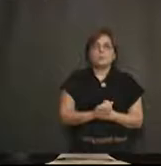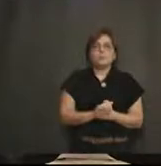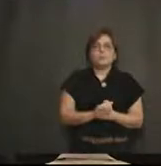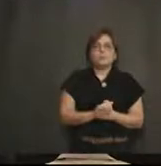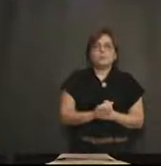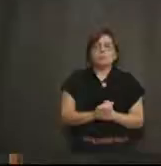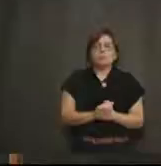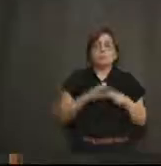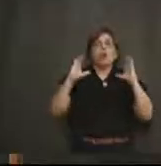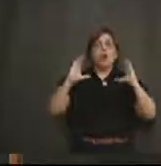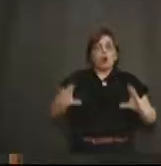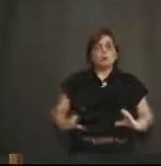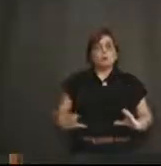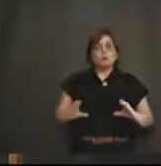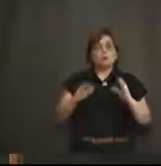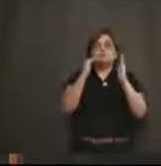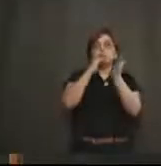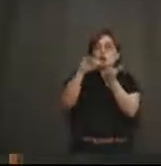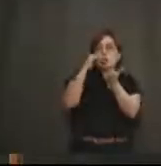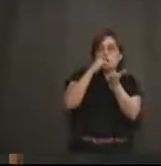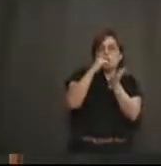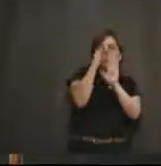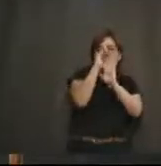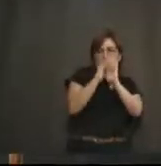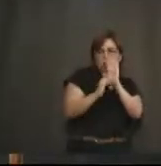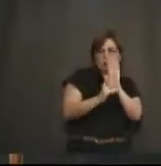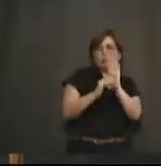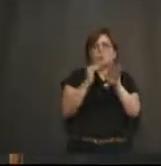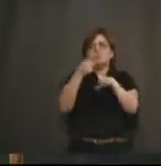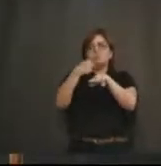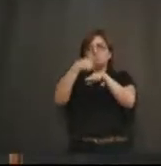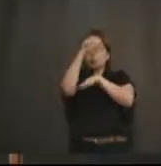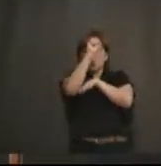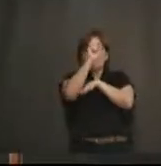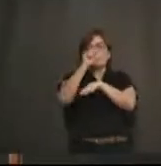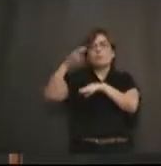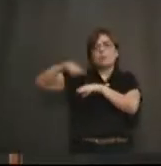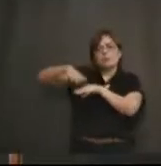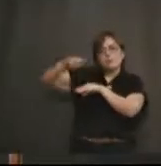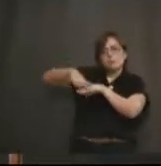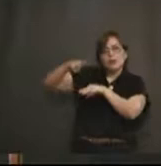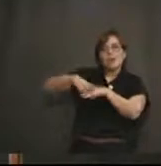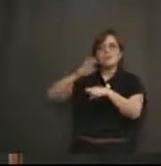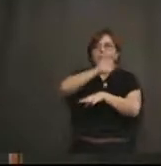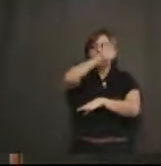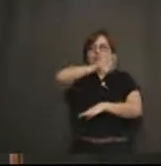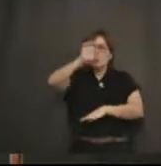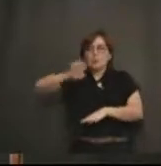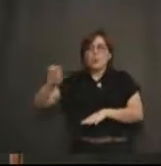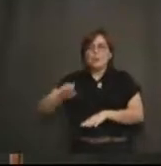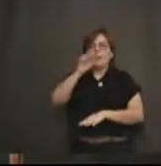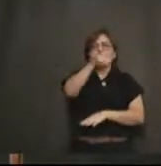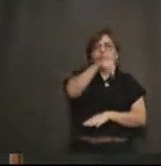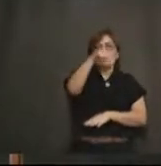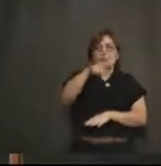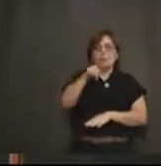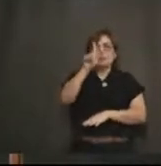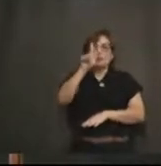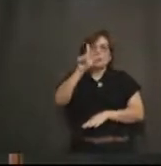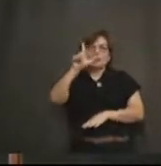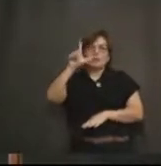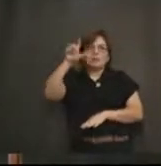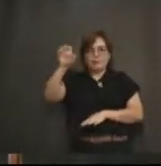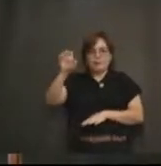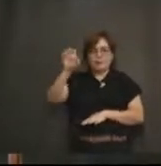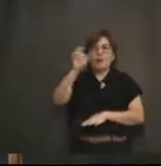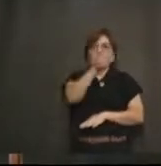O coordenador do Programa de Pós-Graduação em Matemática e Estatística, PPGME, professor doutor Adam Oliveira